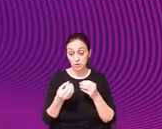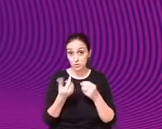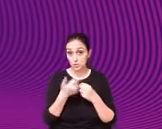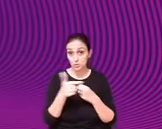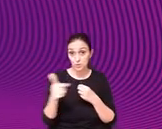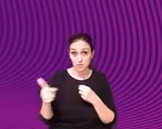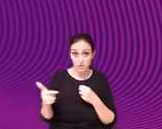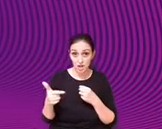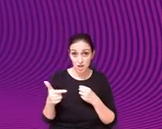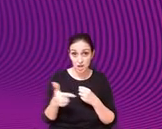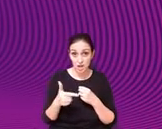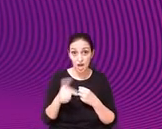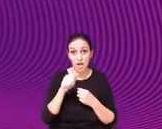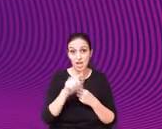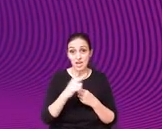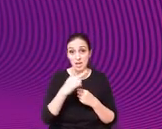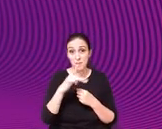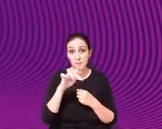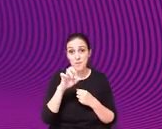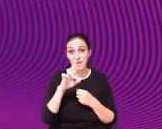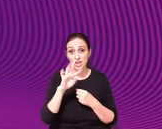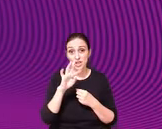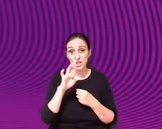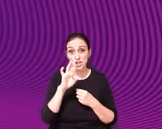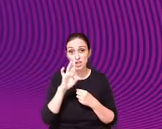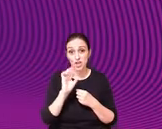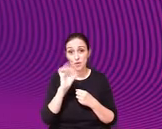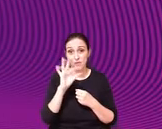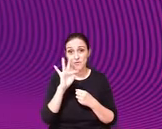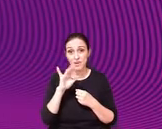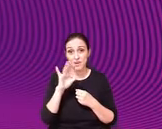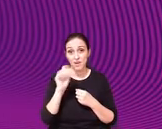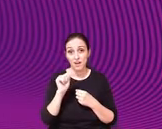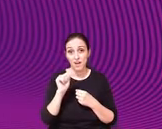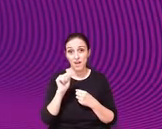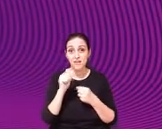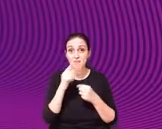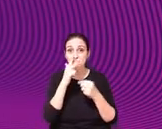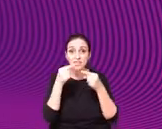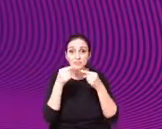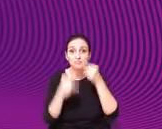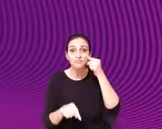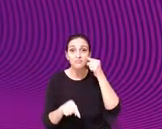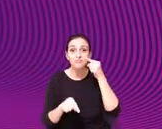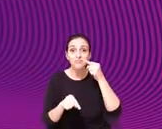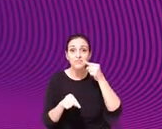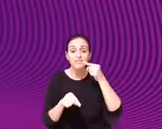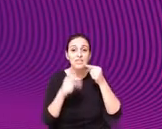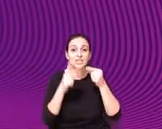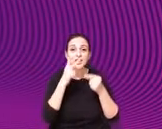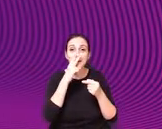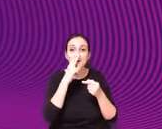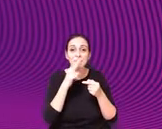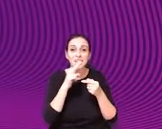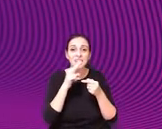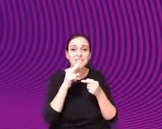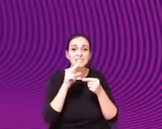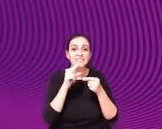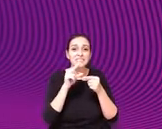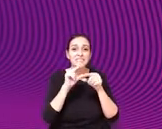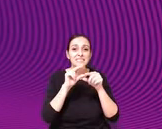cardia hipertrófica, essa desfragmentação da ponta, esse aspecto de cabelo, de